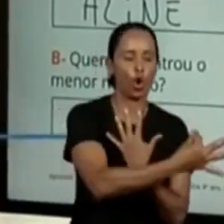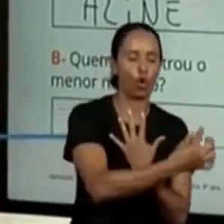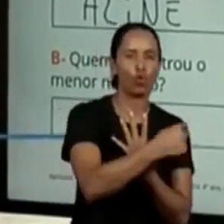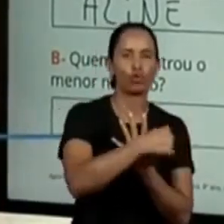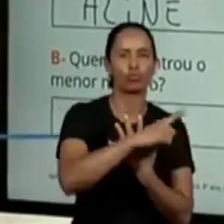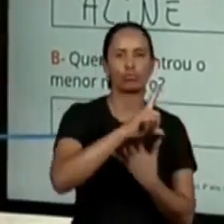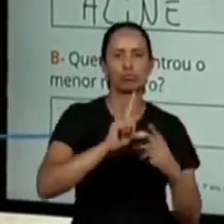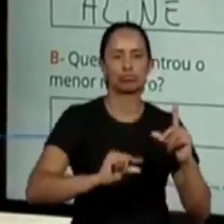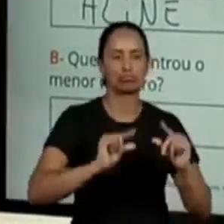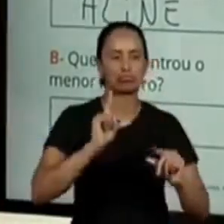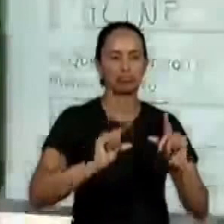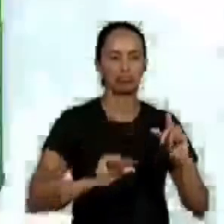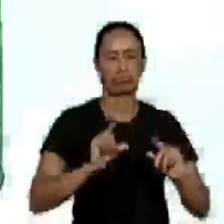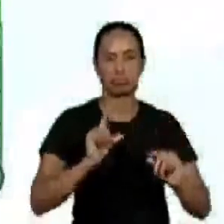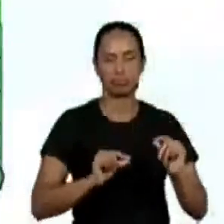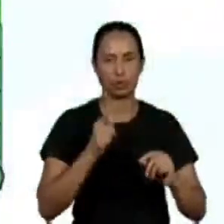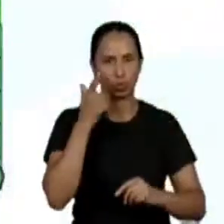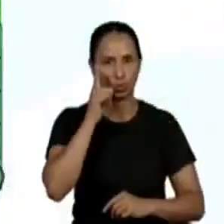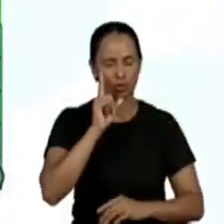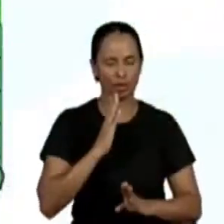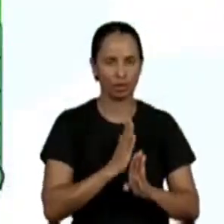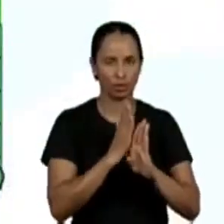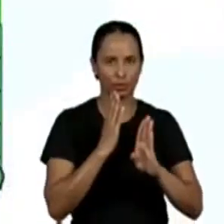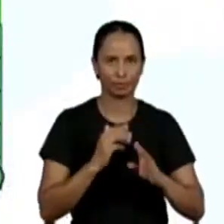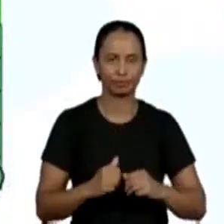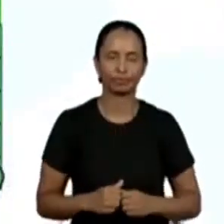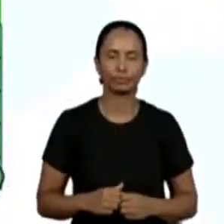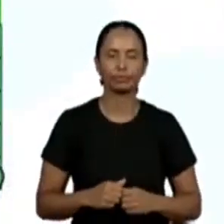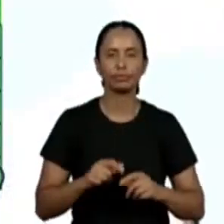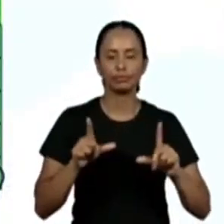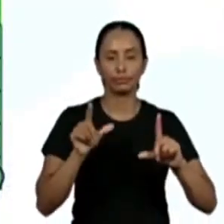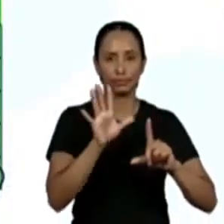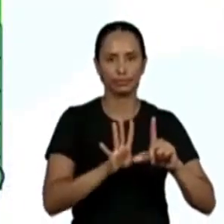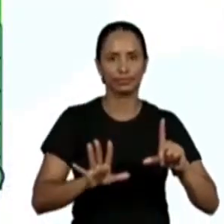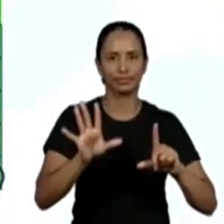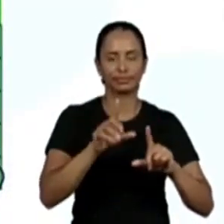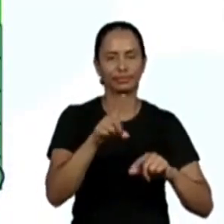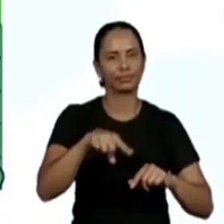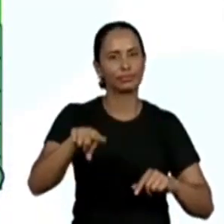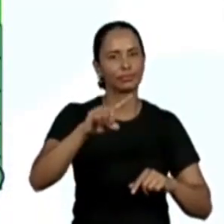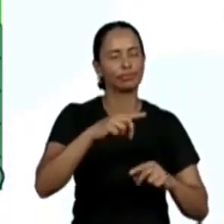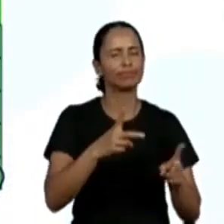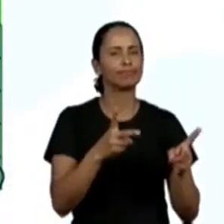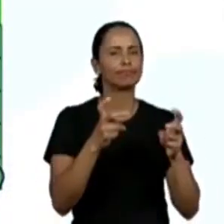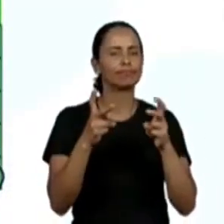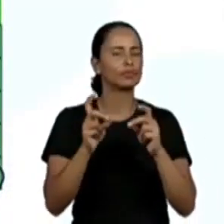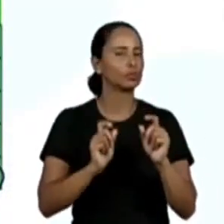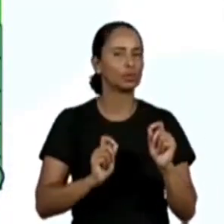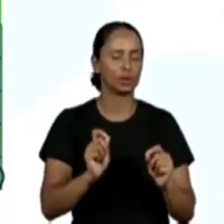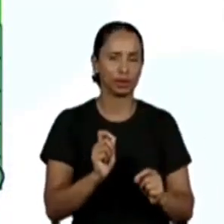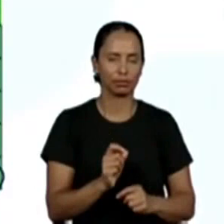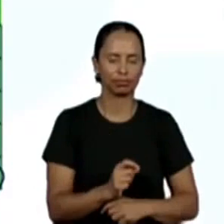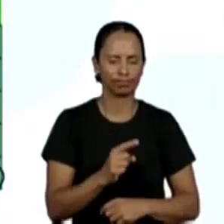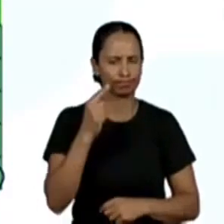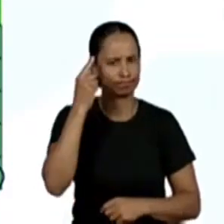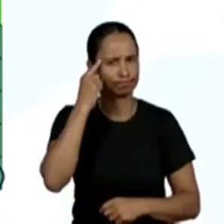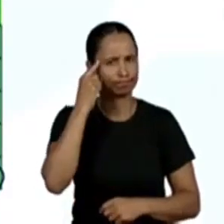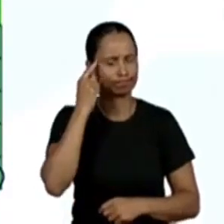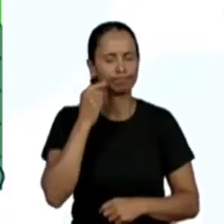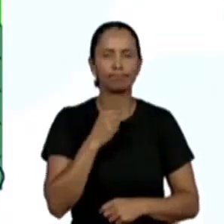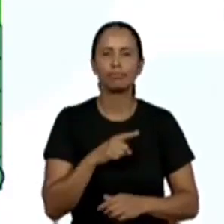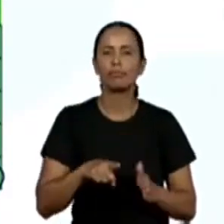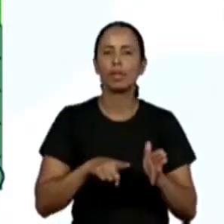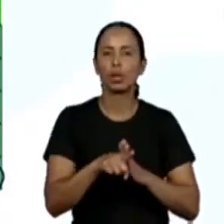segunda resposta? Ó, na telinha de vocês vai aparecer. A pergunta é a seguinte, né? Então, quem encontrou o menor